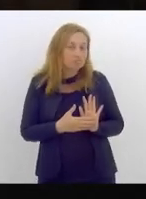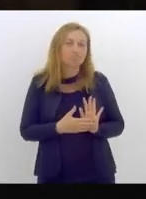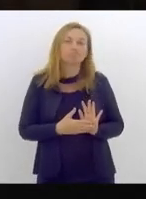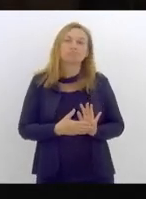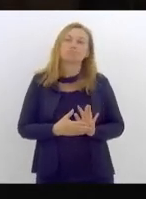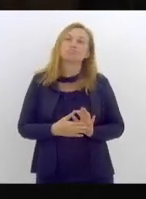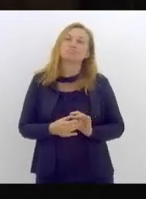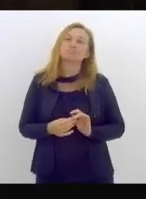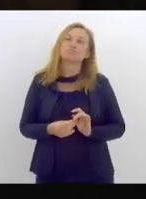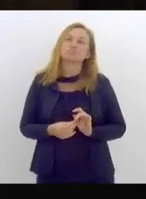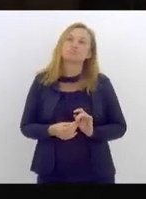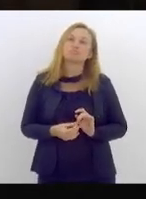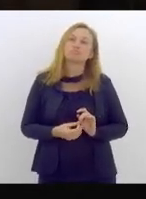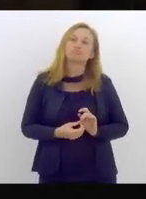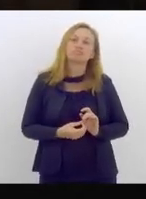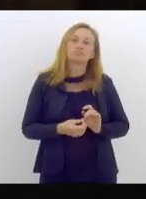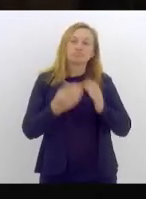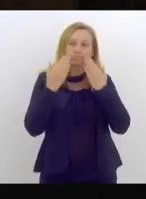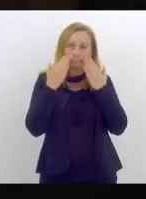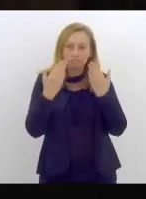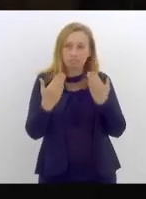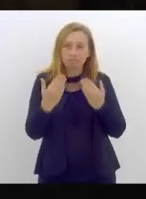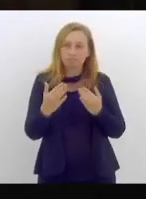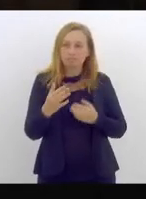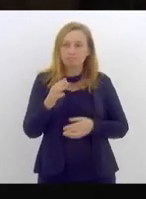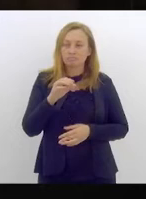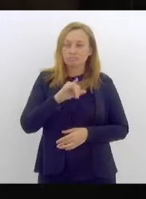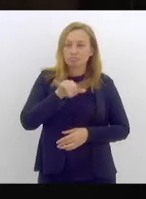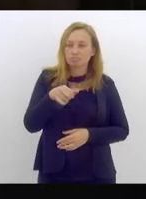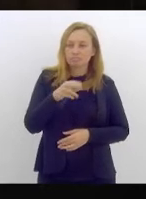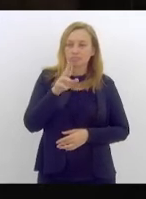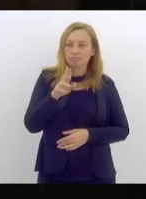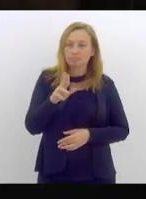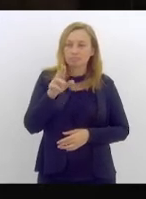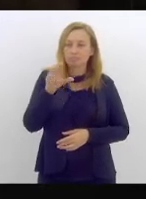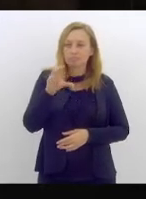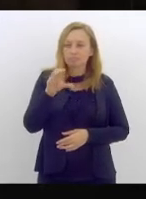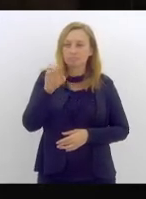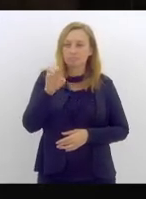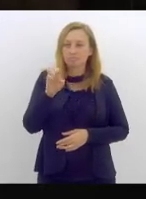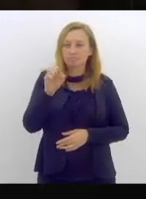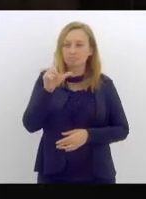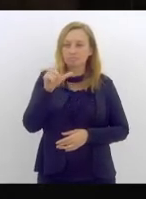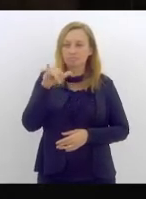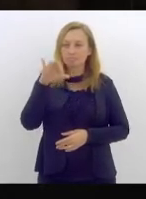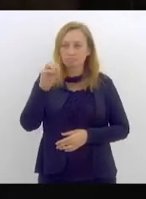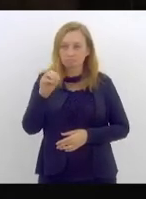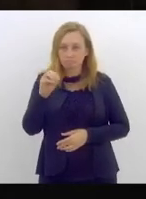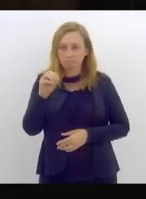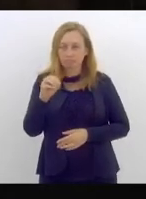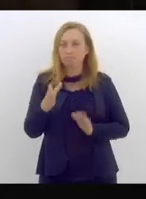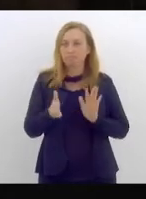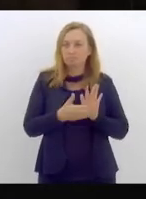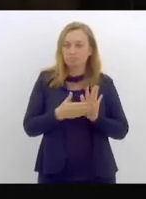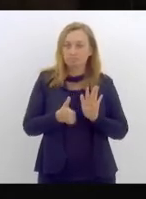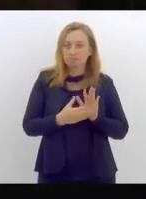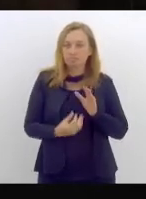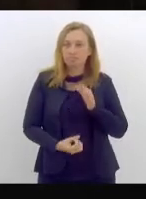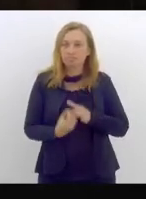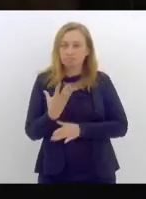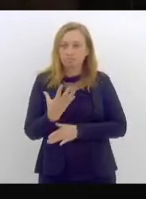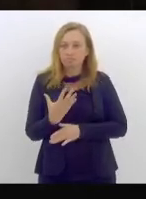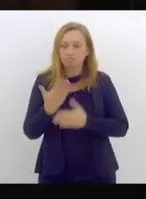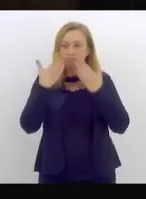proposta ela foi apresentada por Juscelino Kubitschek foi quem fez a proposta e